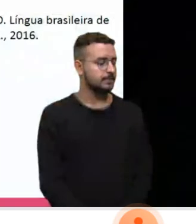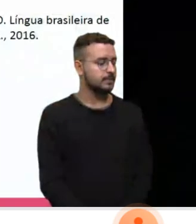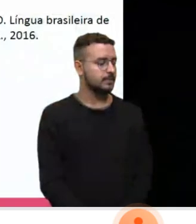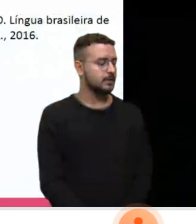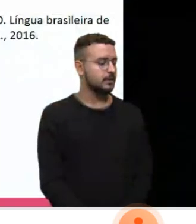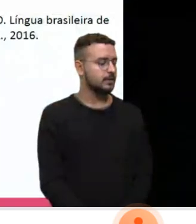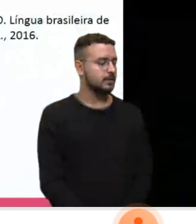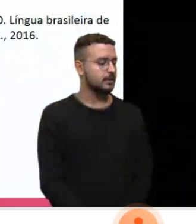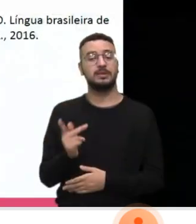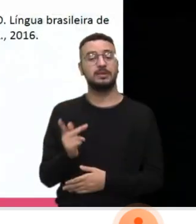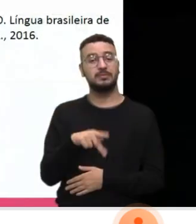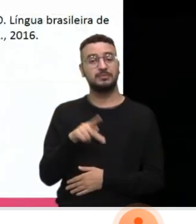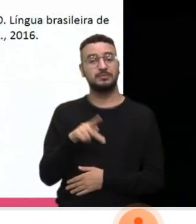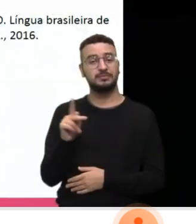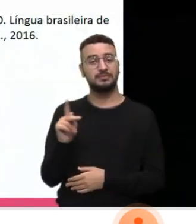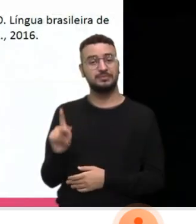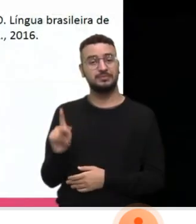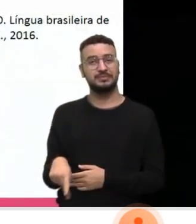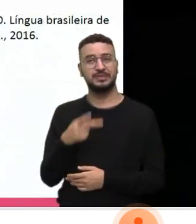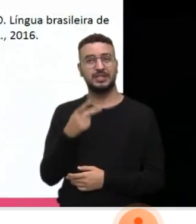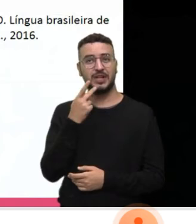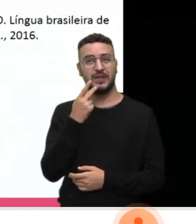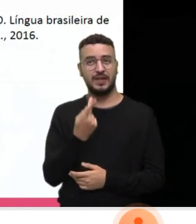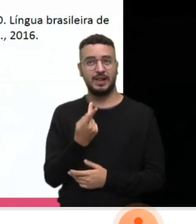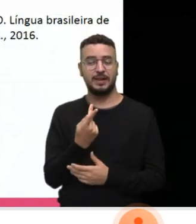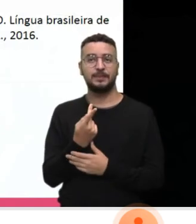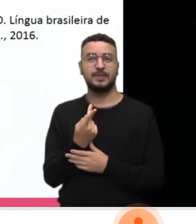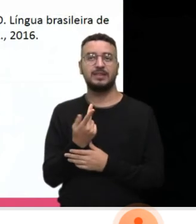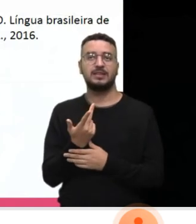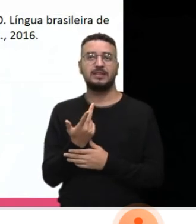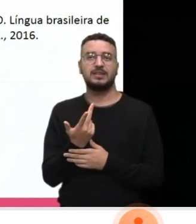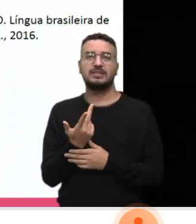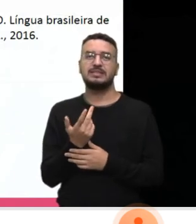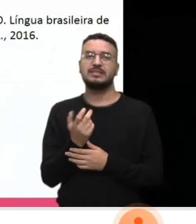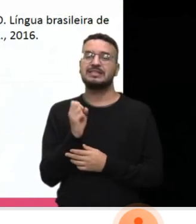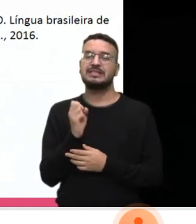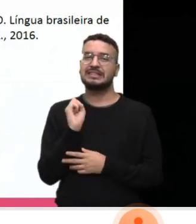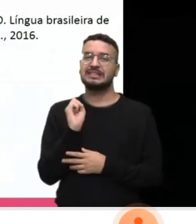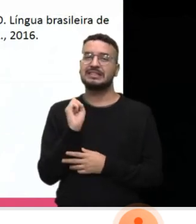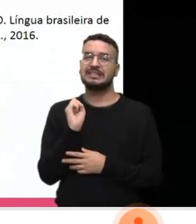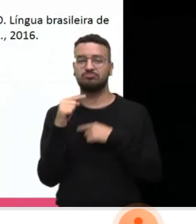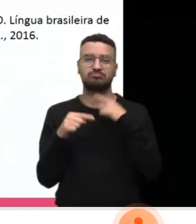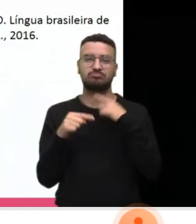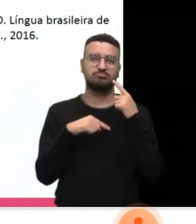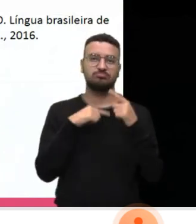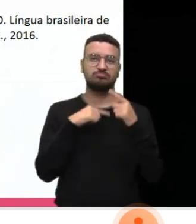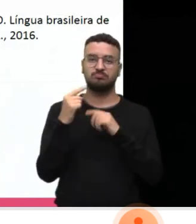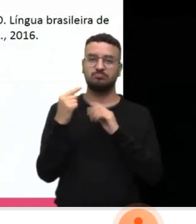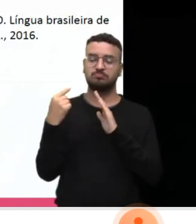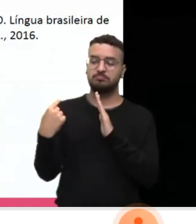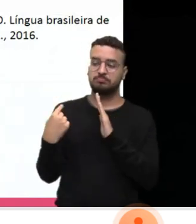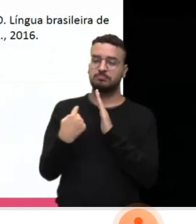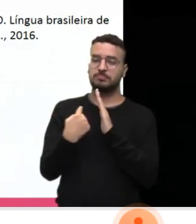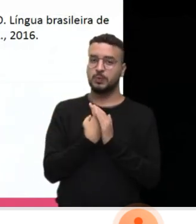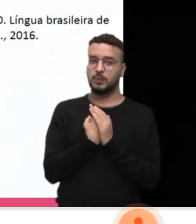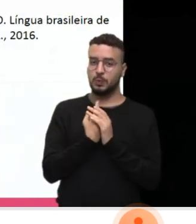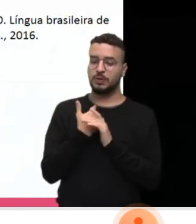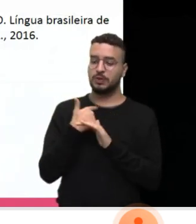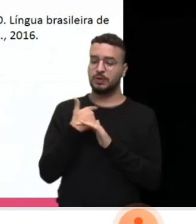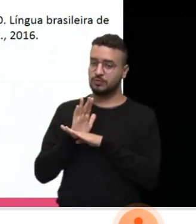o seguinte para a aluna: se tiver dúvidas, me pergunte que eu te